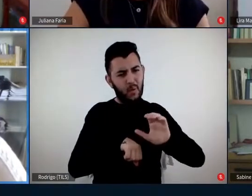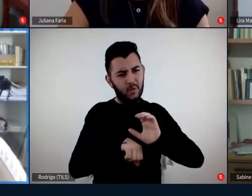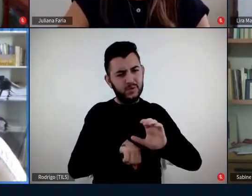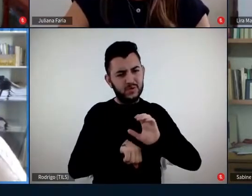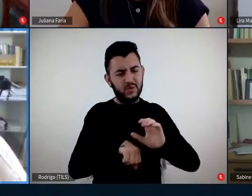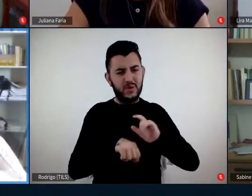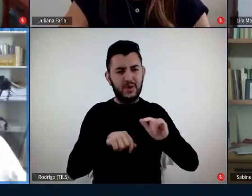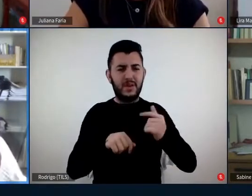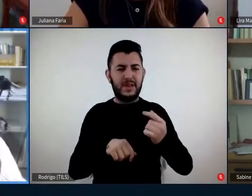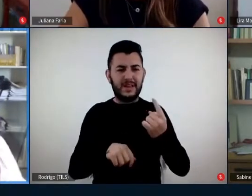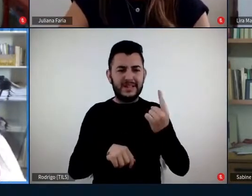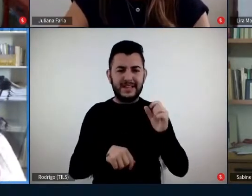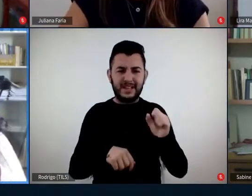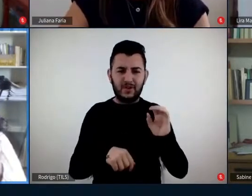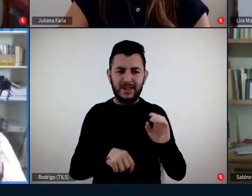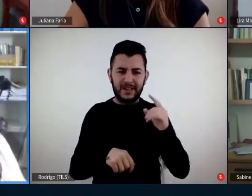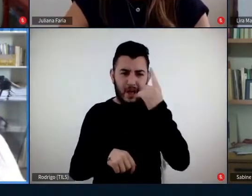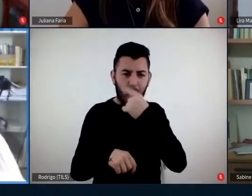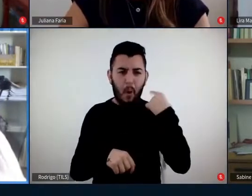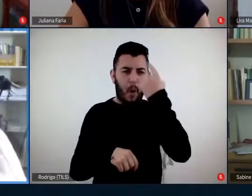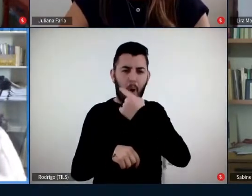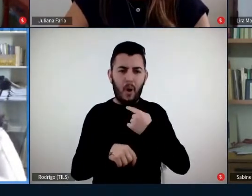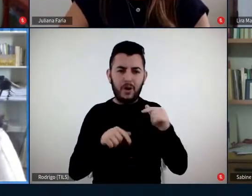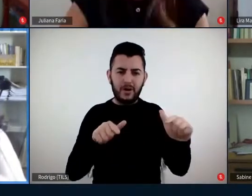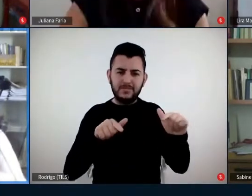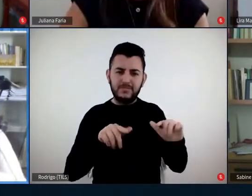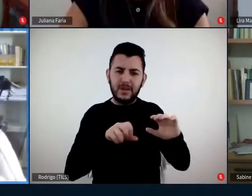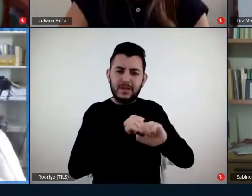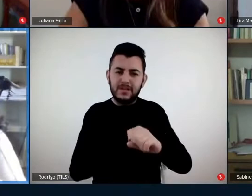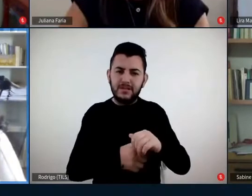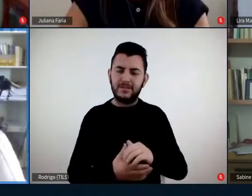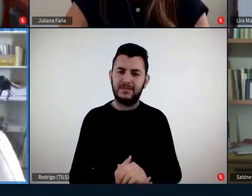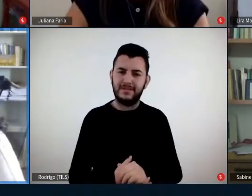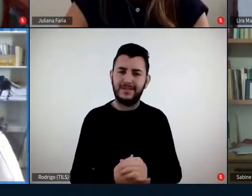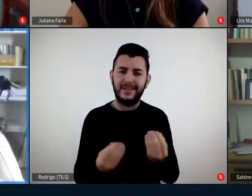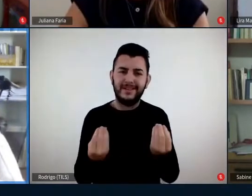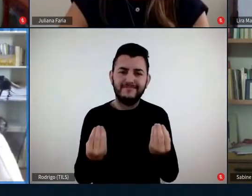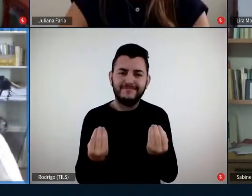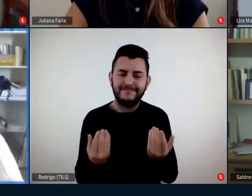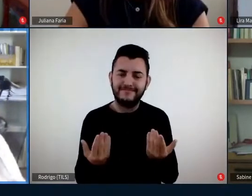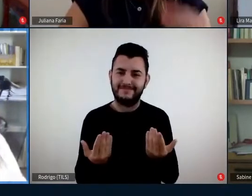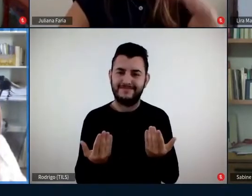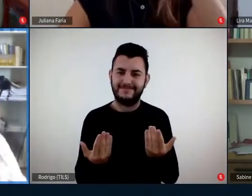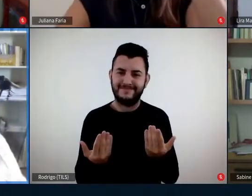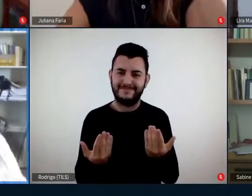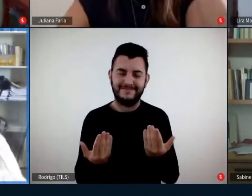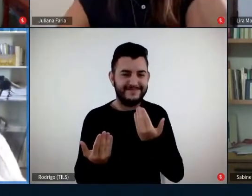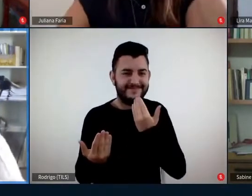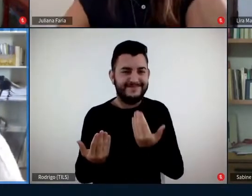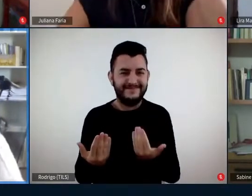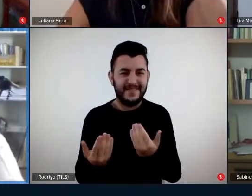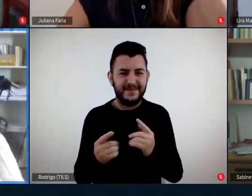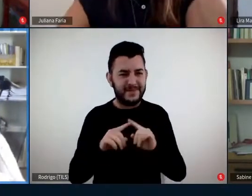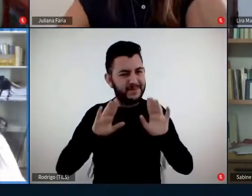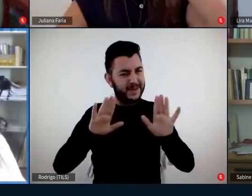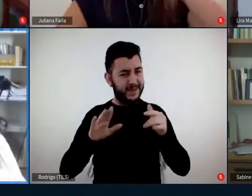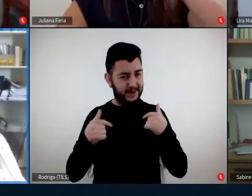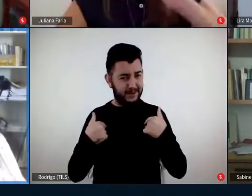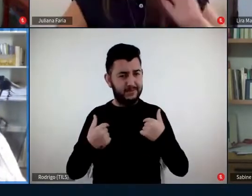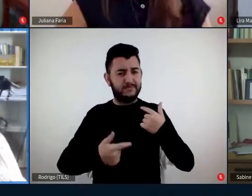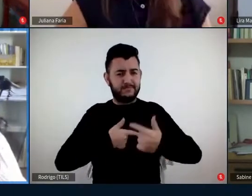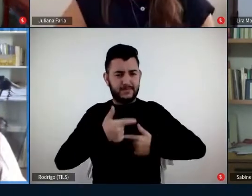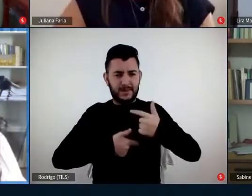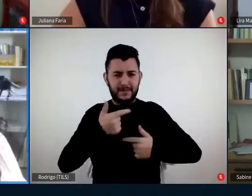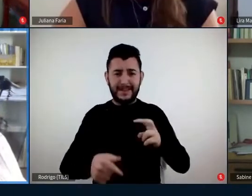de formação. Então, como solicitar isso? Mas quando eu trabalhei mais de 5 anos